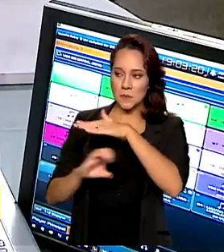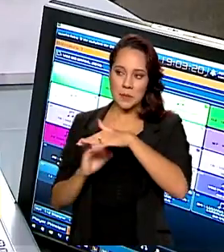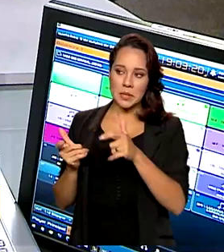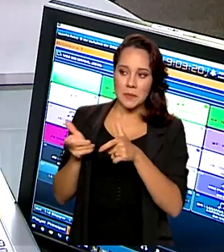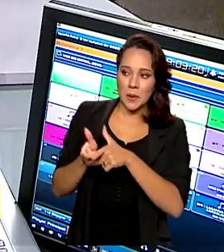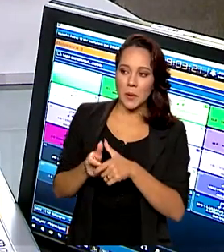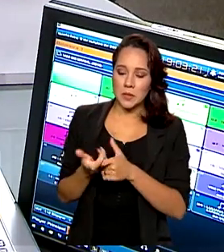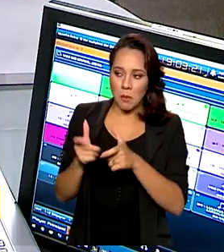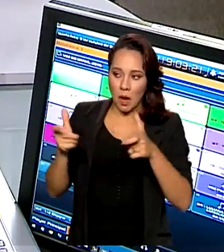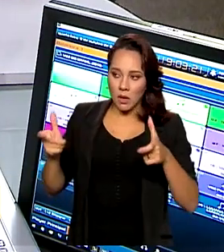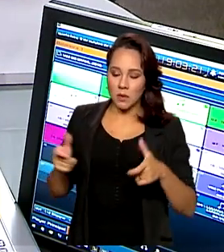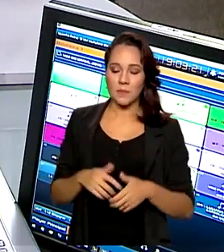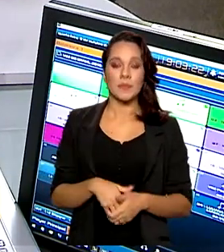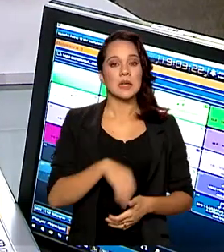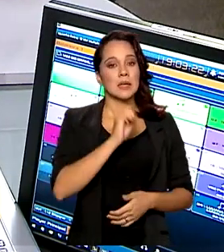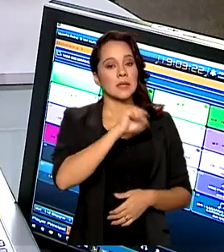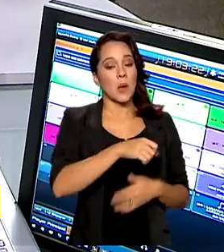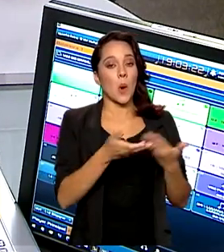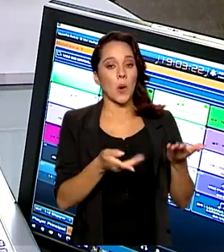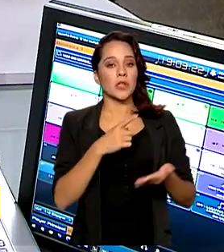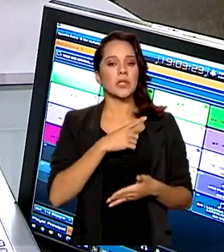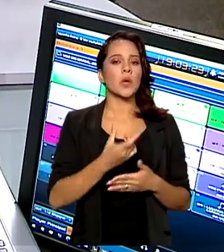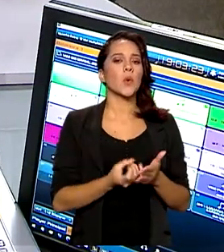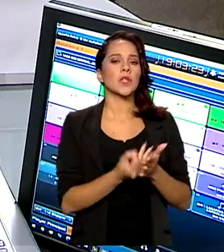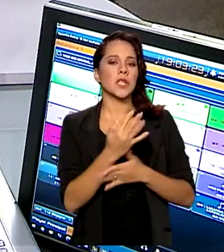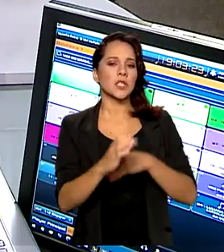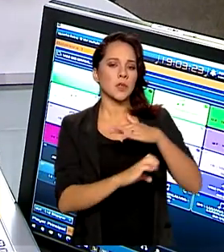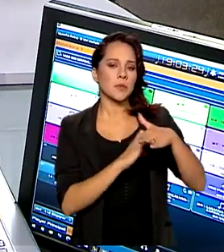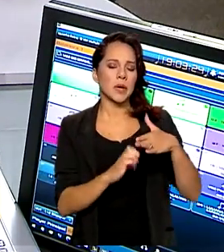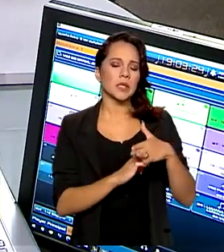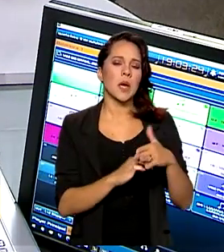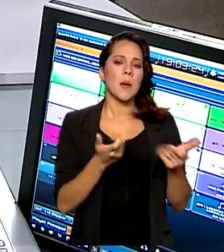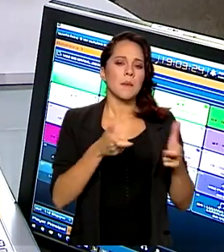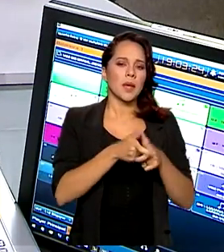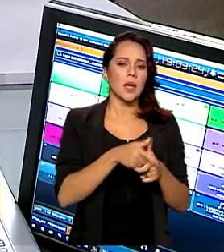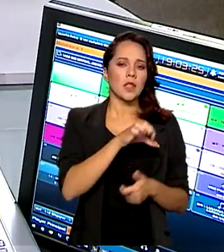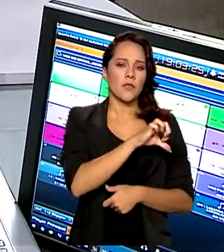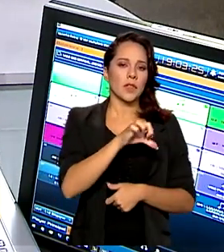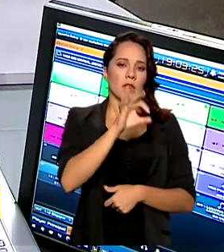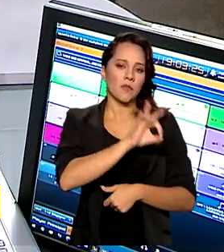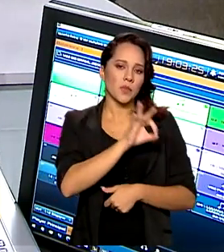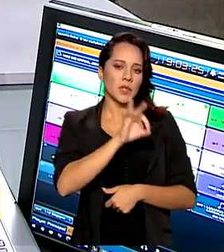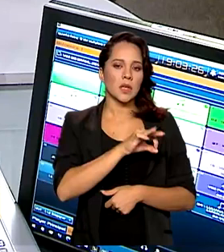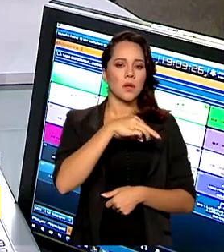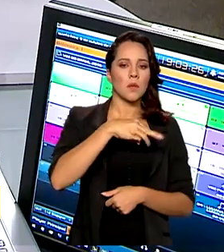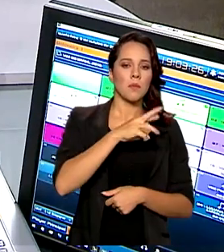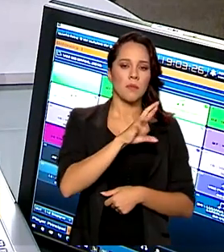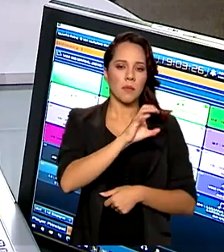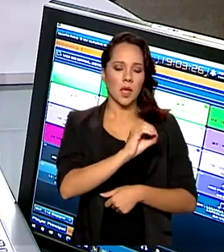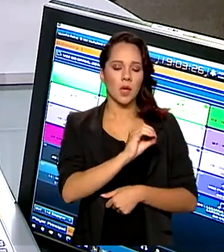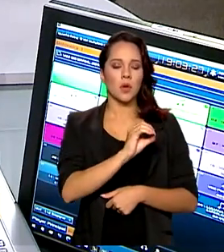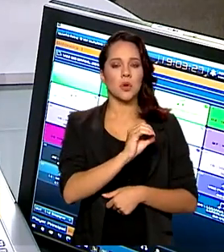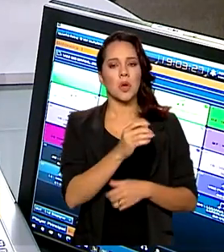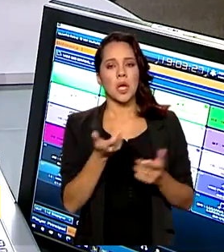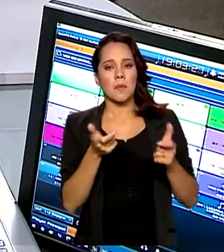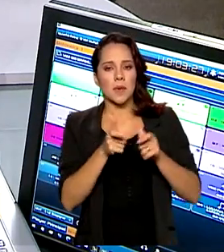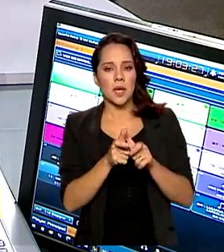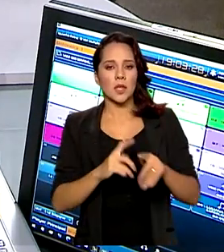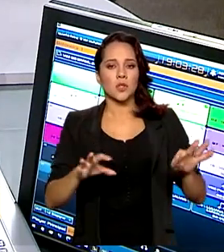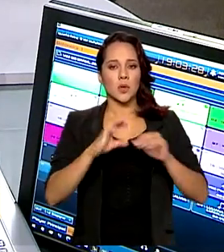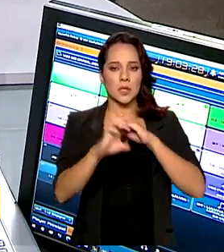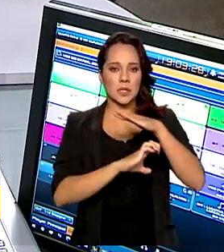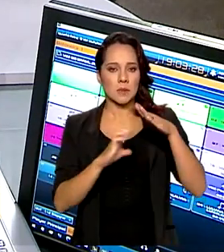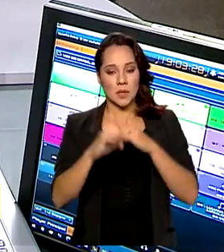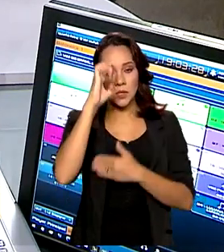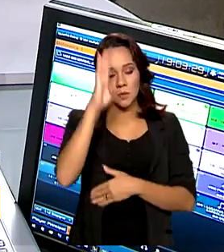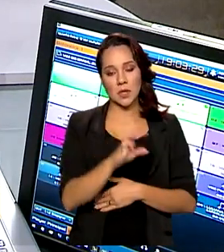empresas? A gente hoje tem, hoje em dia, o número de pequenas empresas corresponde a 99%, né, micro e pequeno. 99% de todas as empresas no Brasil são